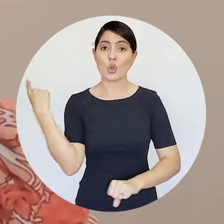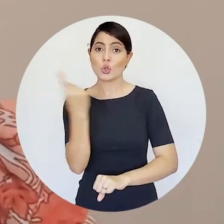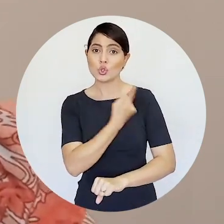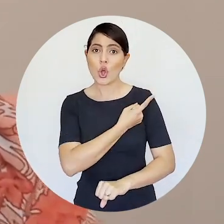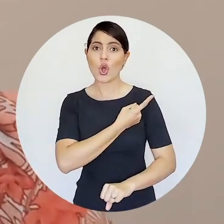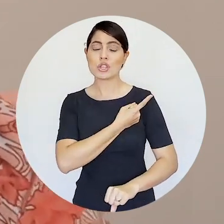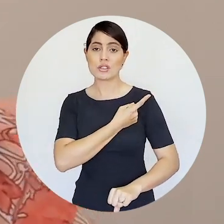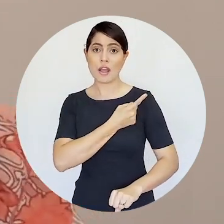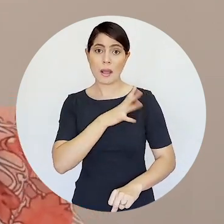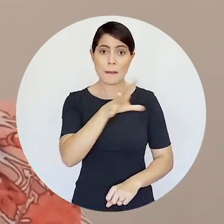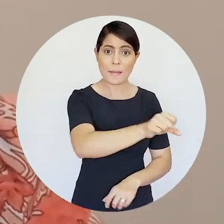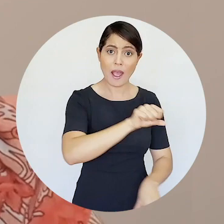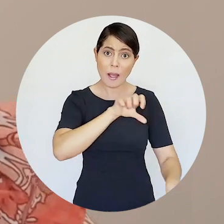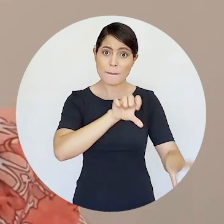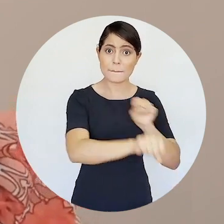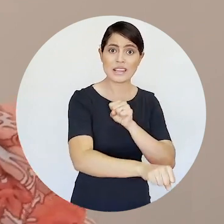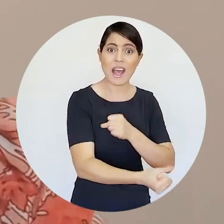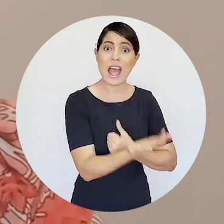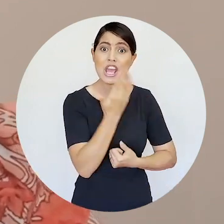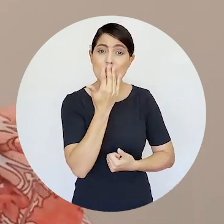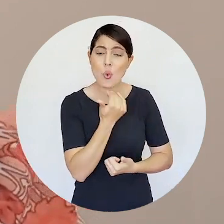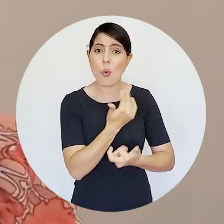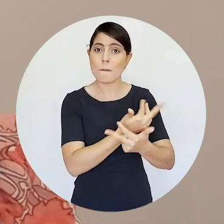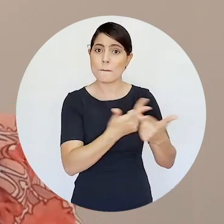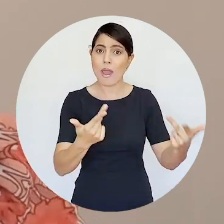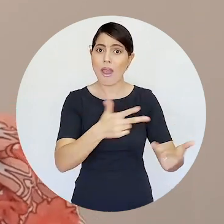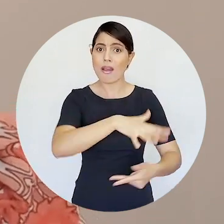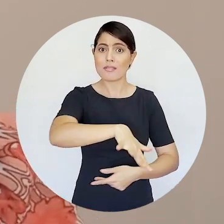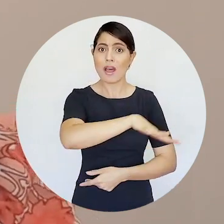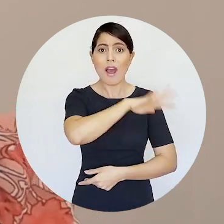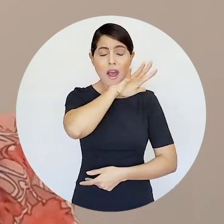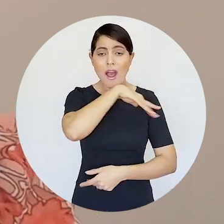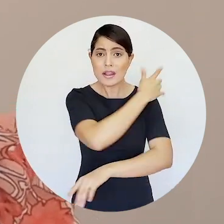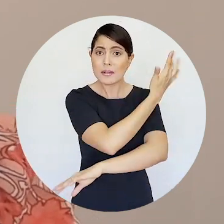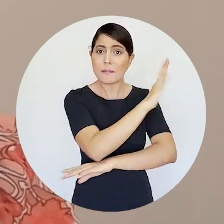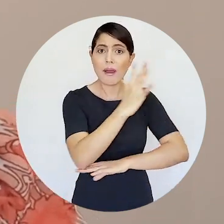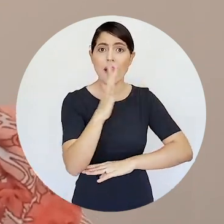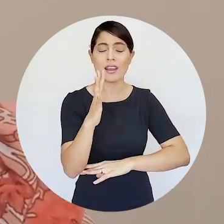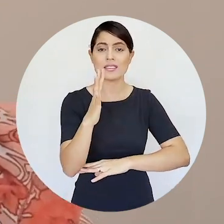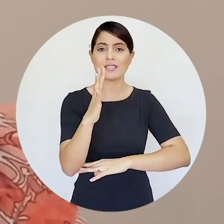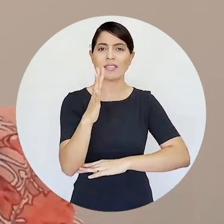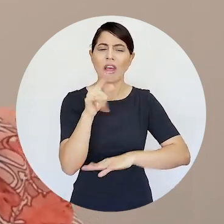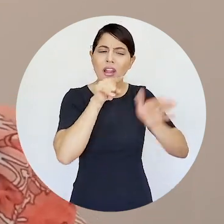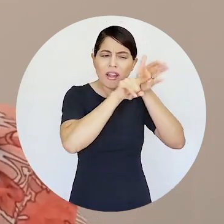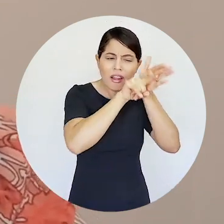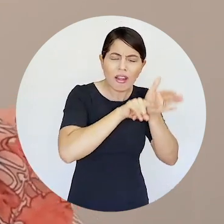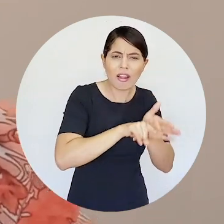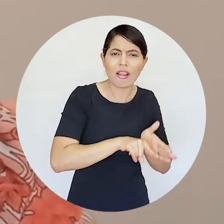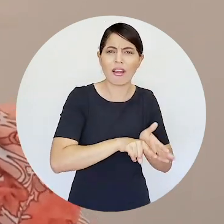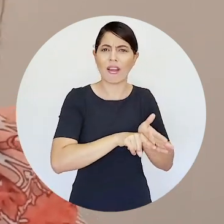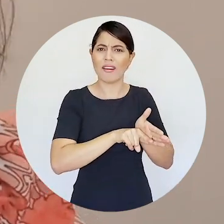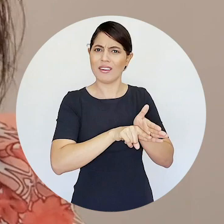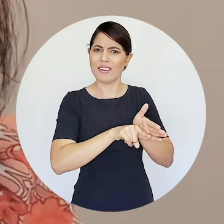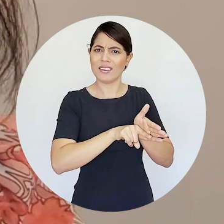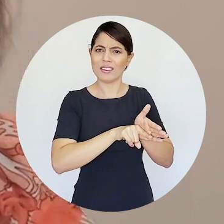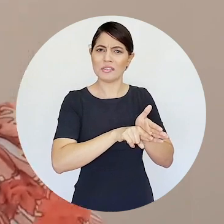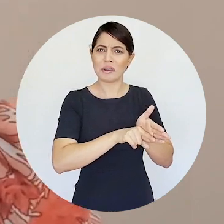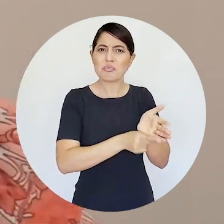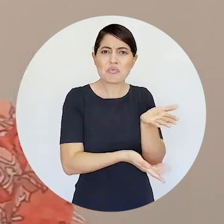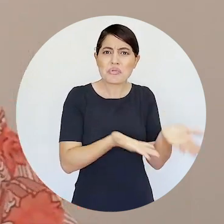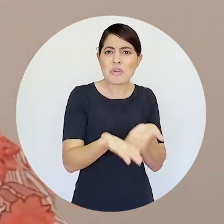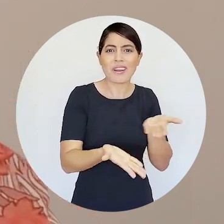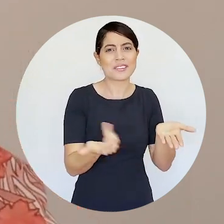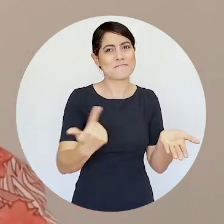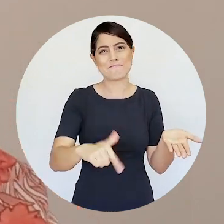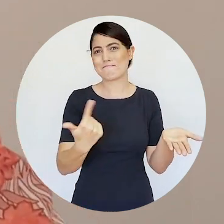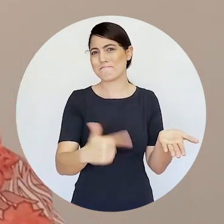consumir, a capturar, abater e consumir animais silvestres sem qualquer tipo de análise, sem